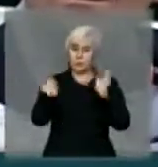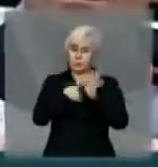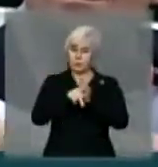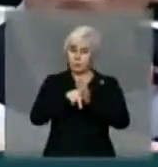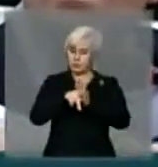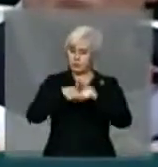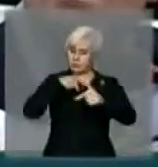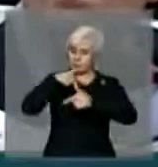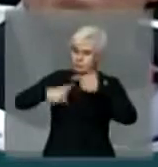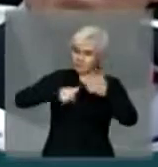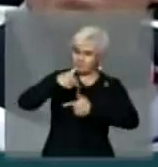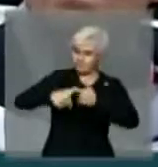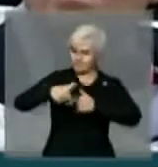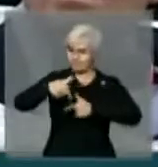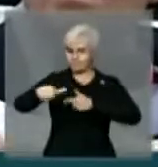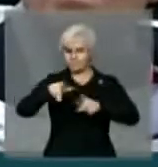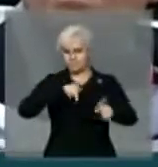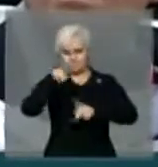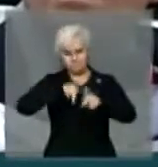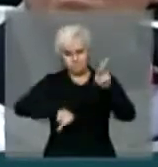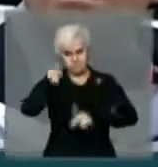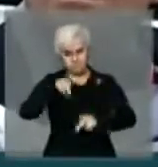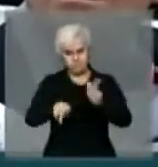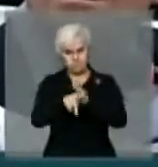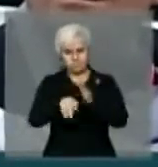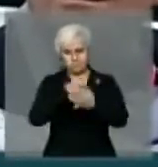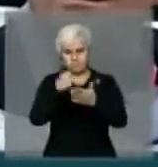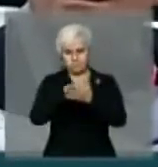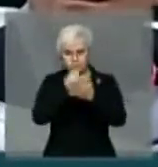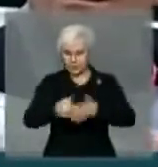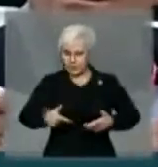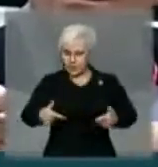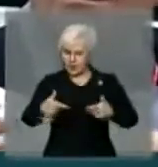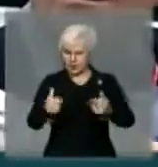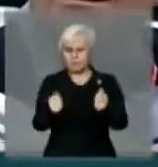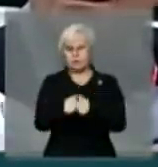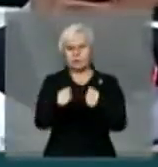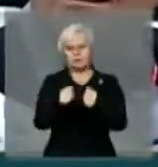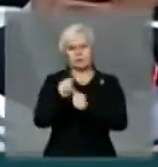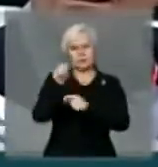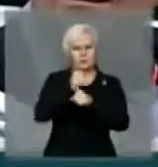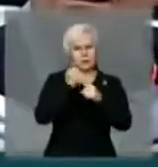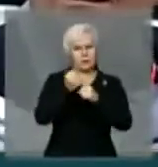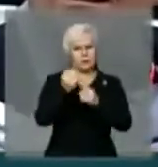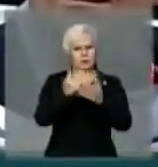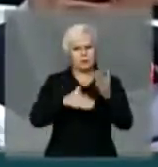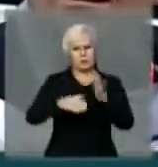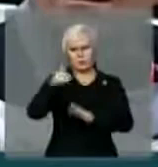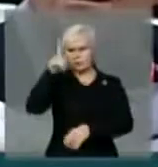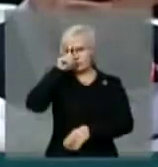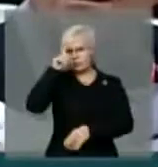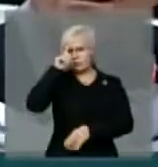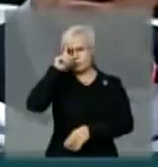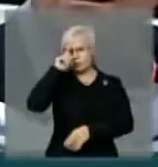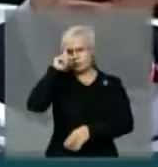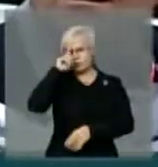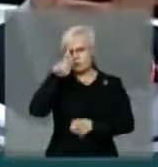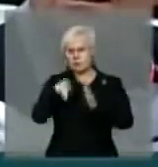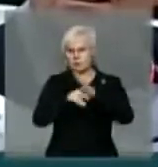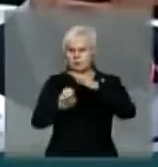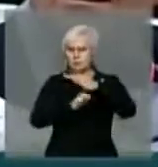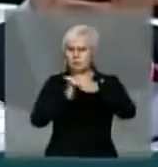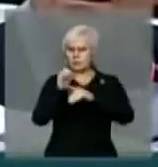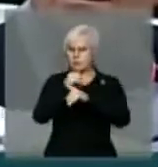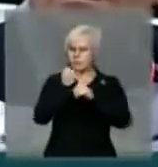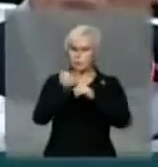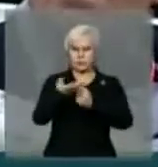sendo demandada, vem sendo lutada, vem sendo experimentada todo dia pelas entidades sociais,